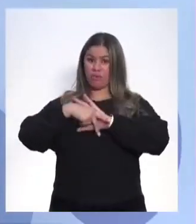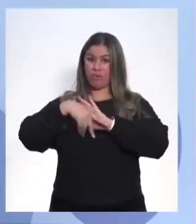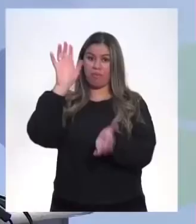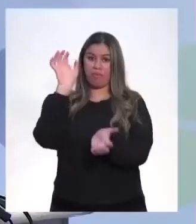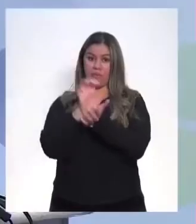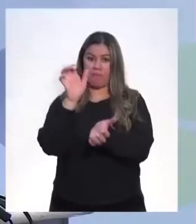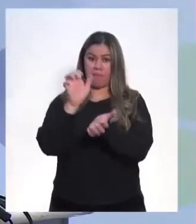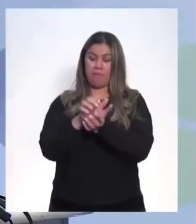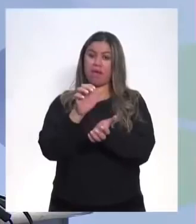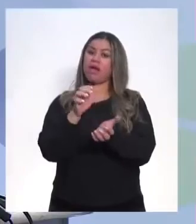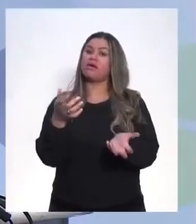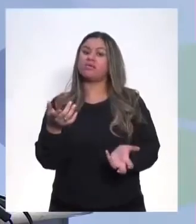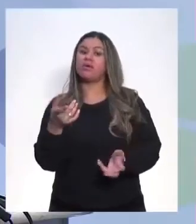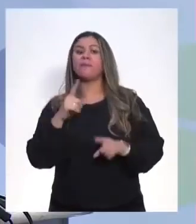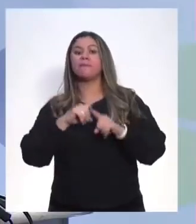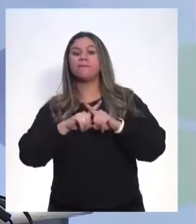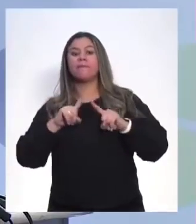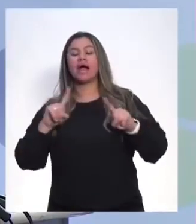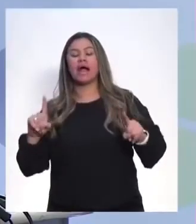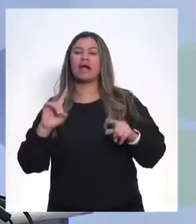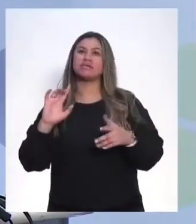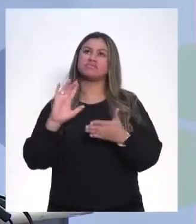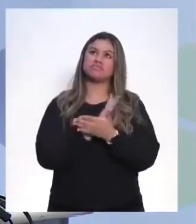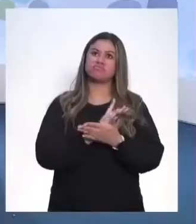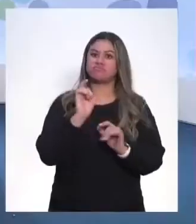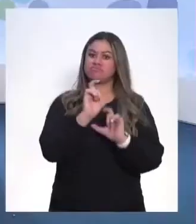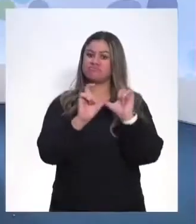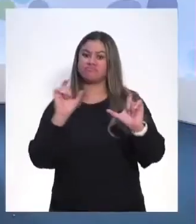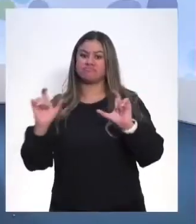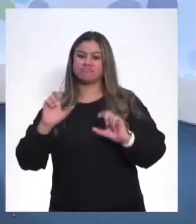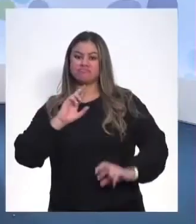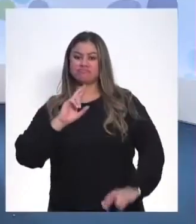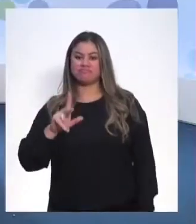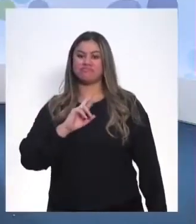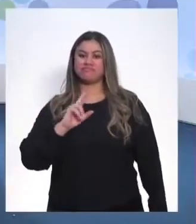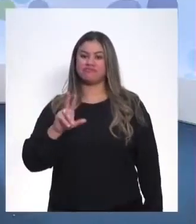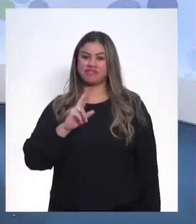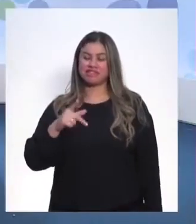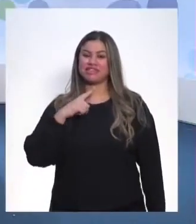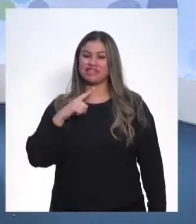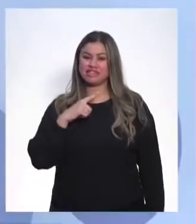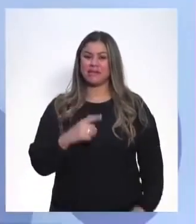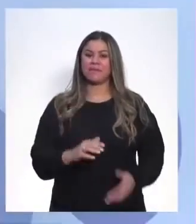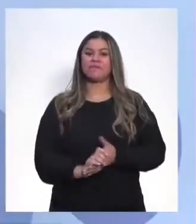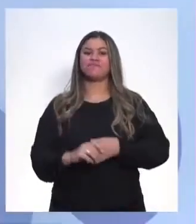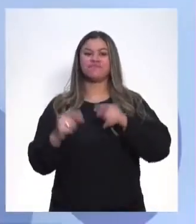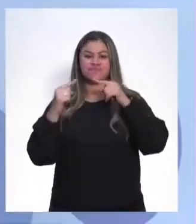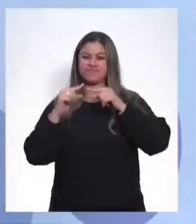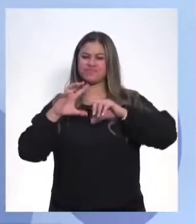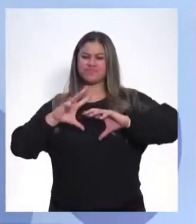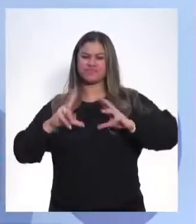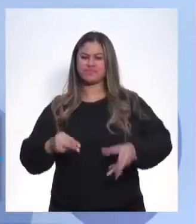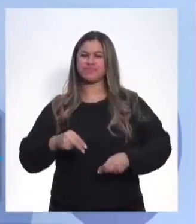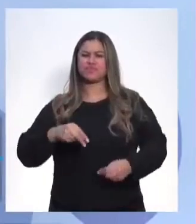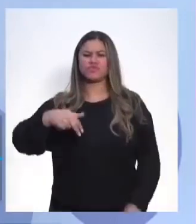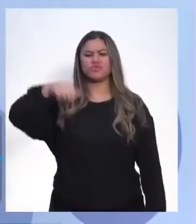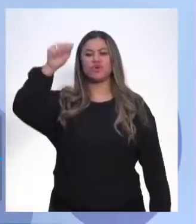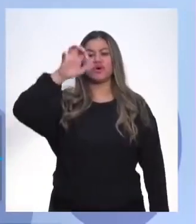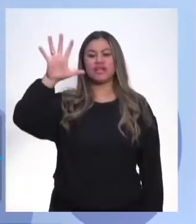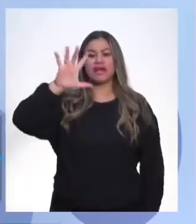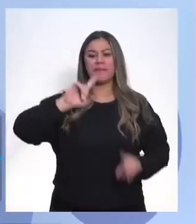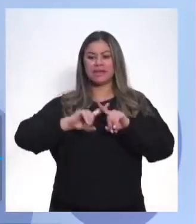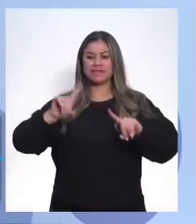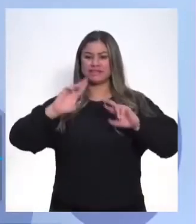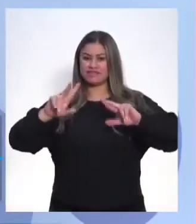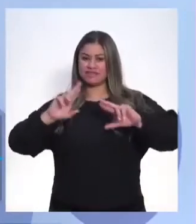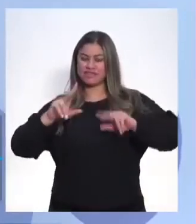Parecido, diferença. mas tem algumas Tem palavras, uns dialetozinhos diferentes. sim. É Nordeste, é tudo ali próximo, mas tem suas diferenças